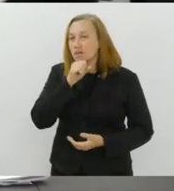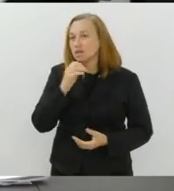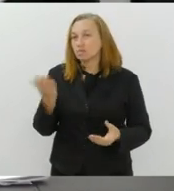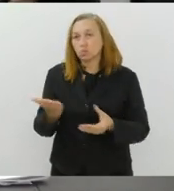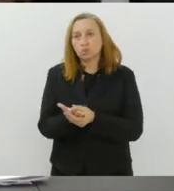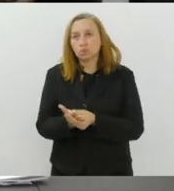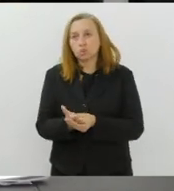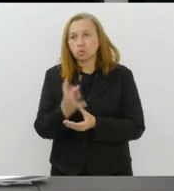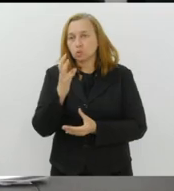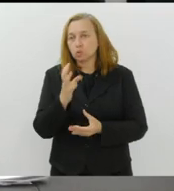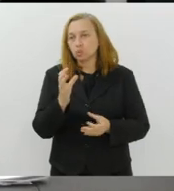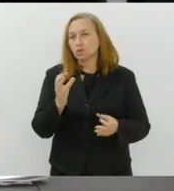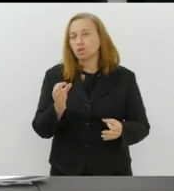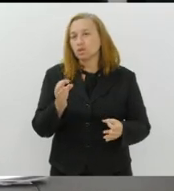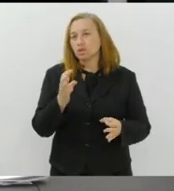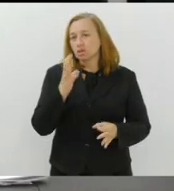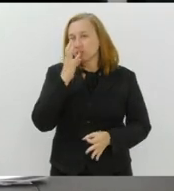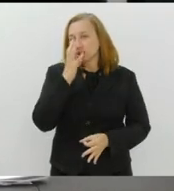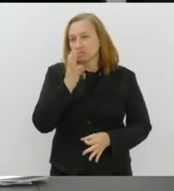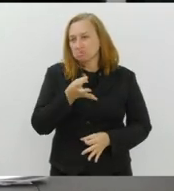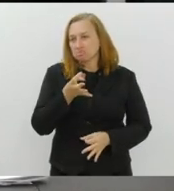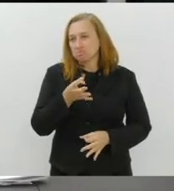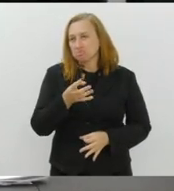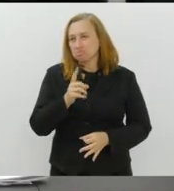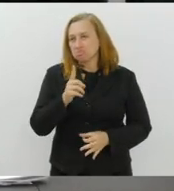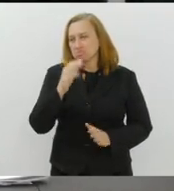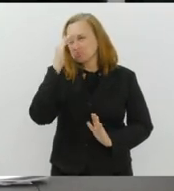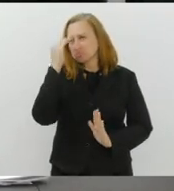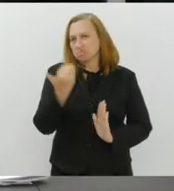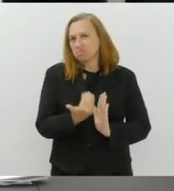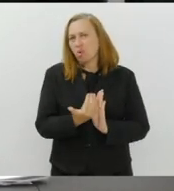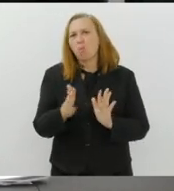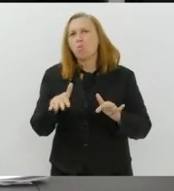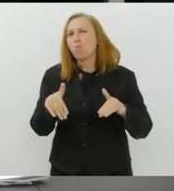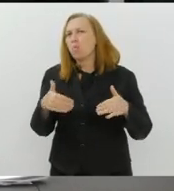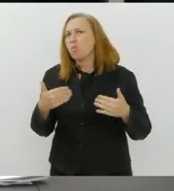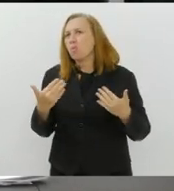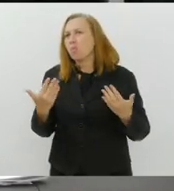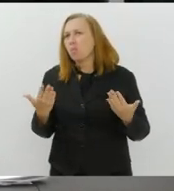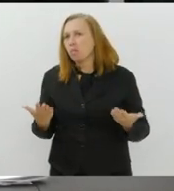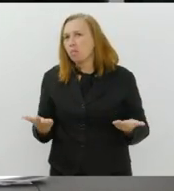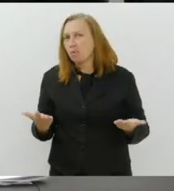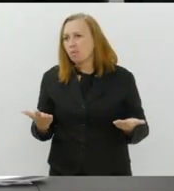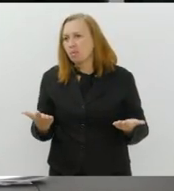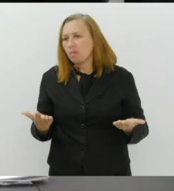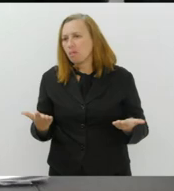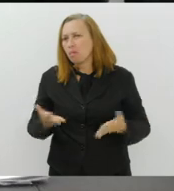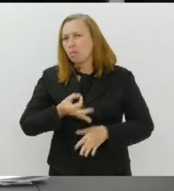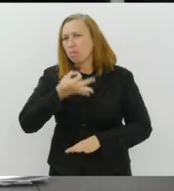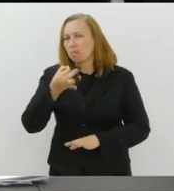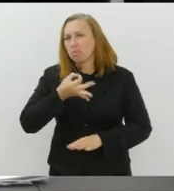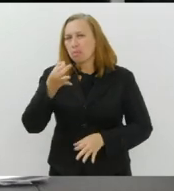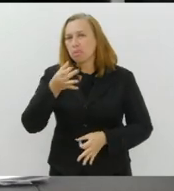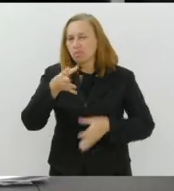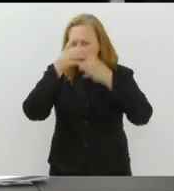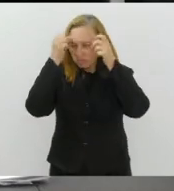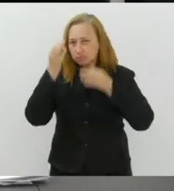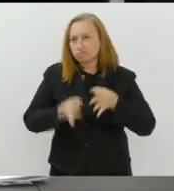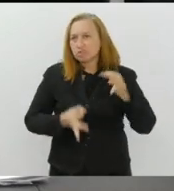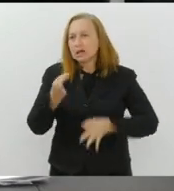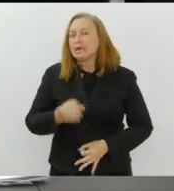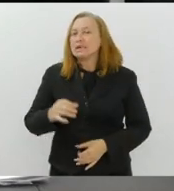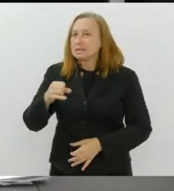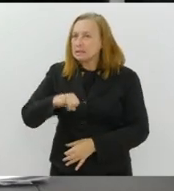transitadas em julgado que não são obedecidas, né? Qual é o posicionamento do Tribunal de Justiça nesse sentido e se existe algum